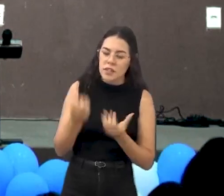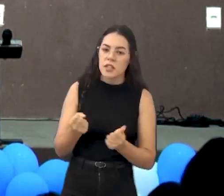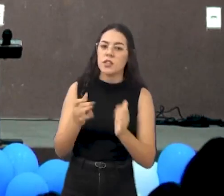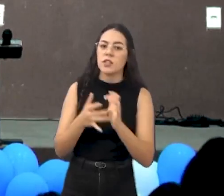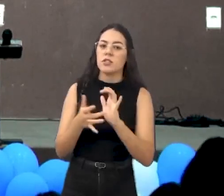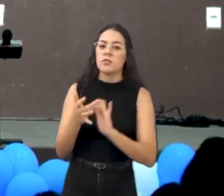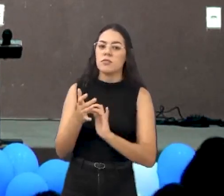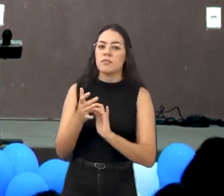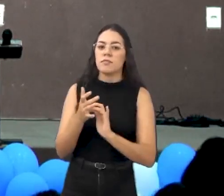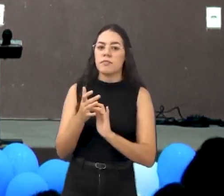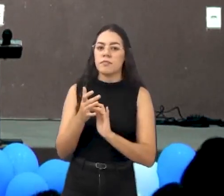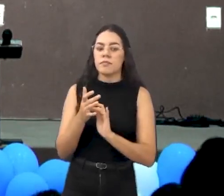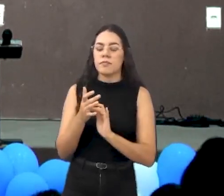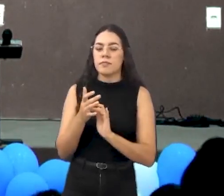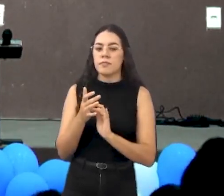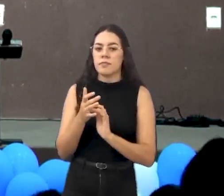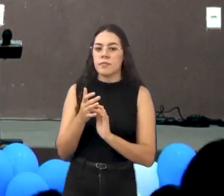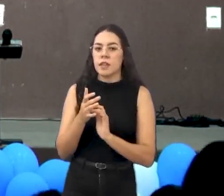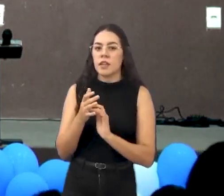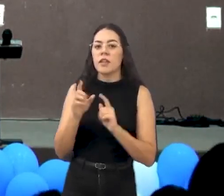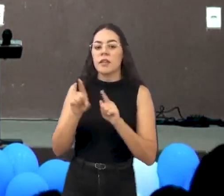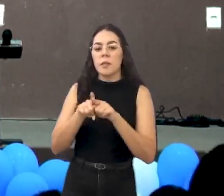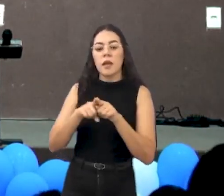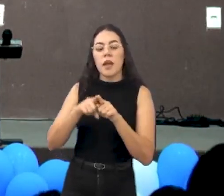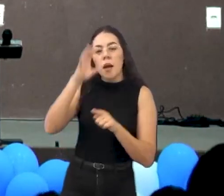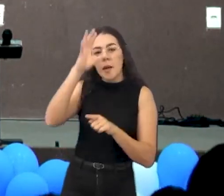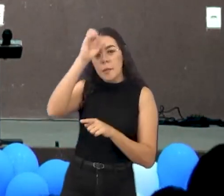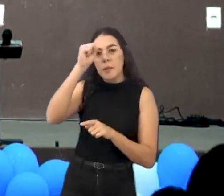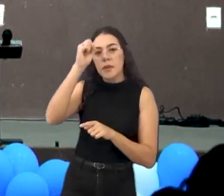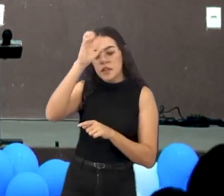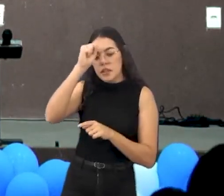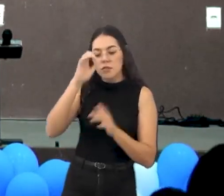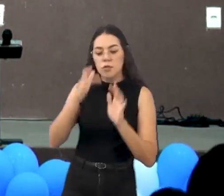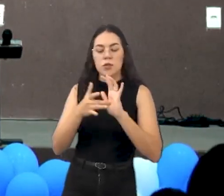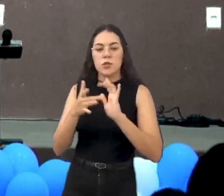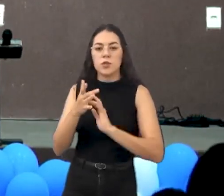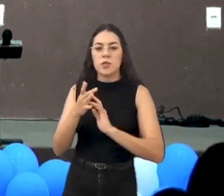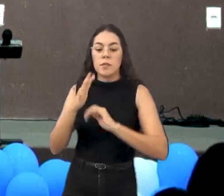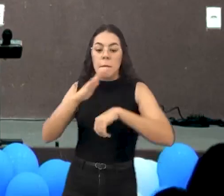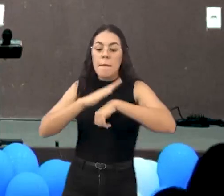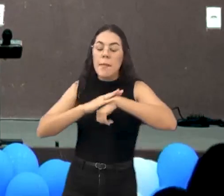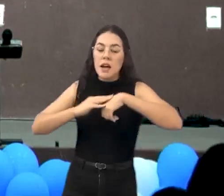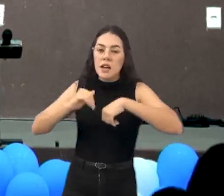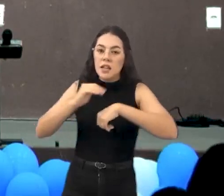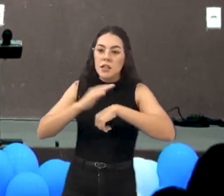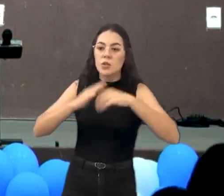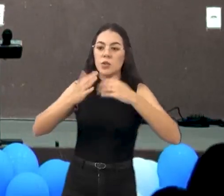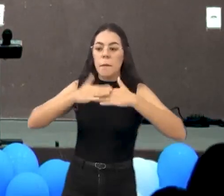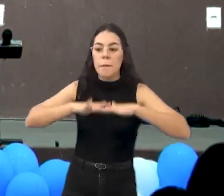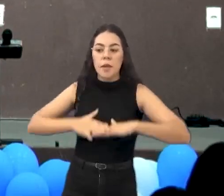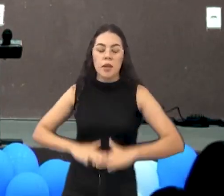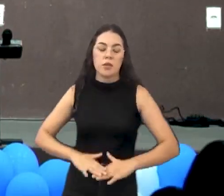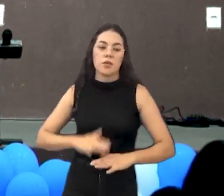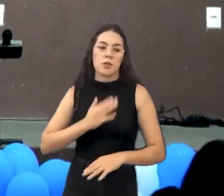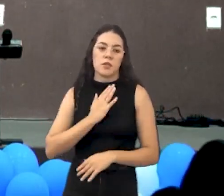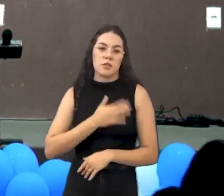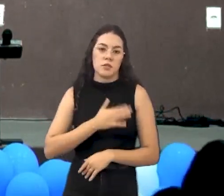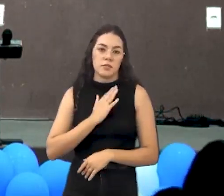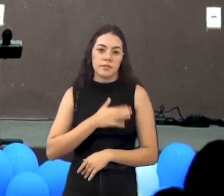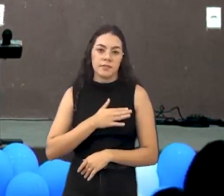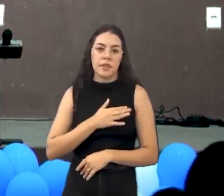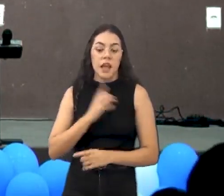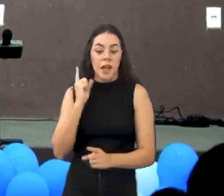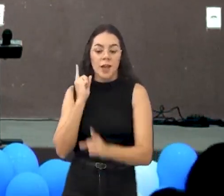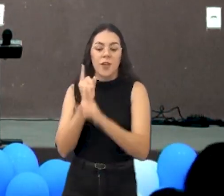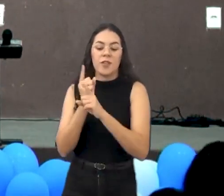Tomai sobre vós o meu jugo, e aprendei de mim que sou manso e humilde de coração, e